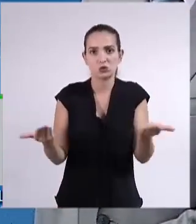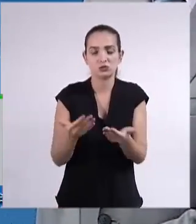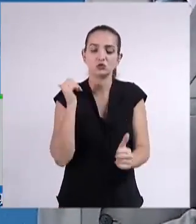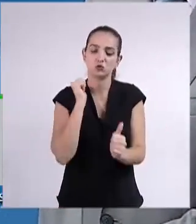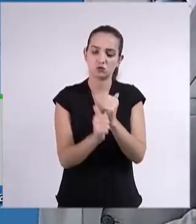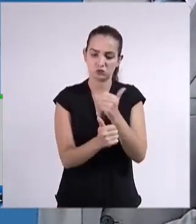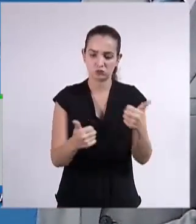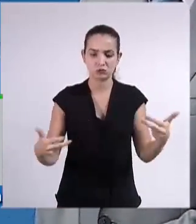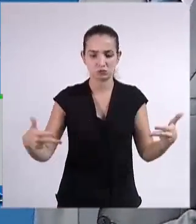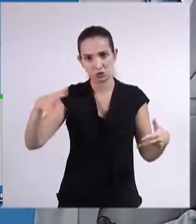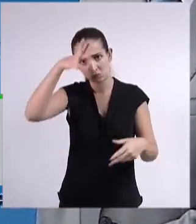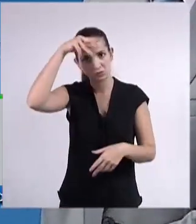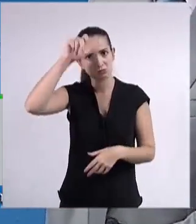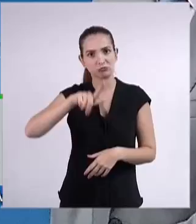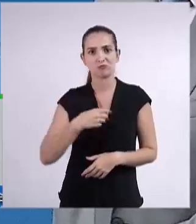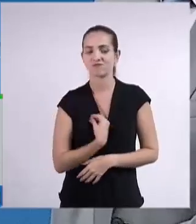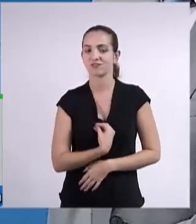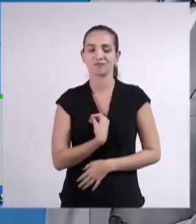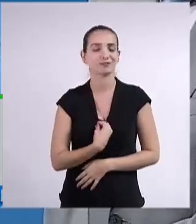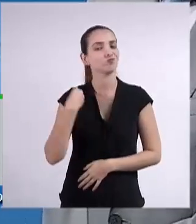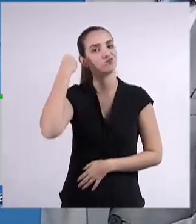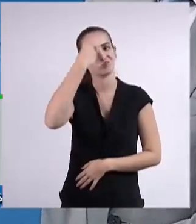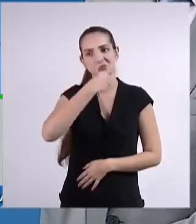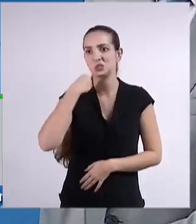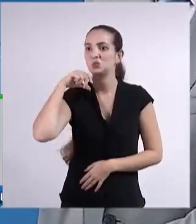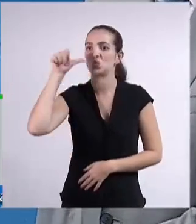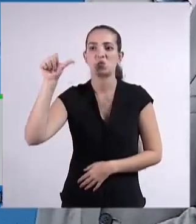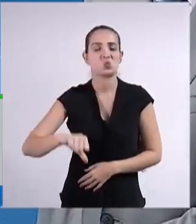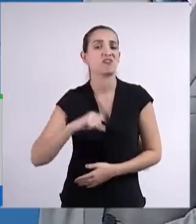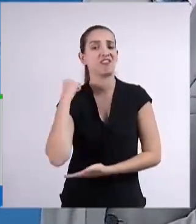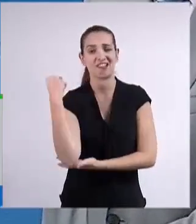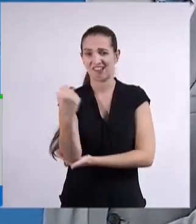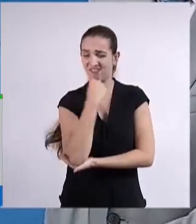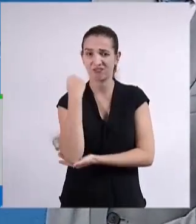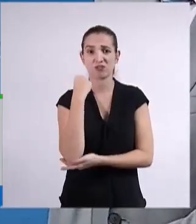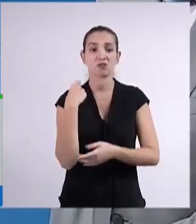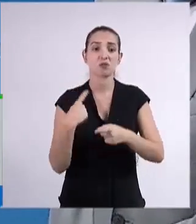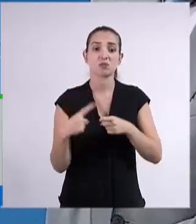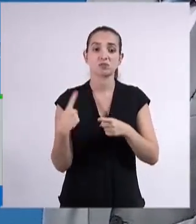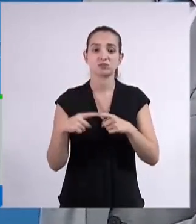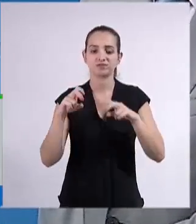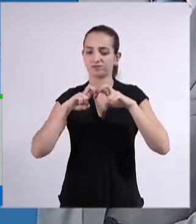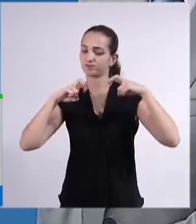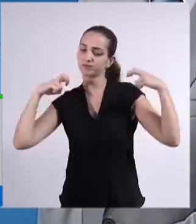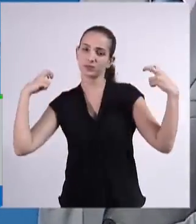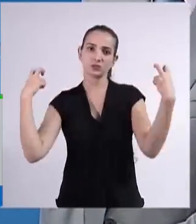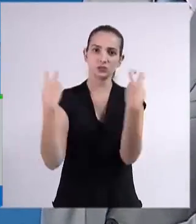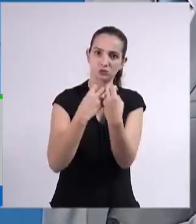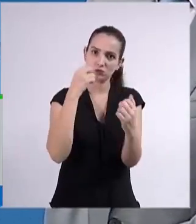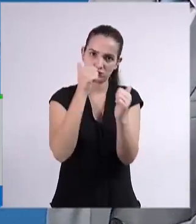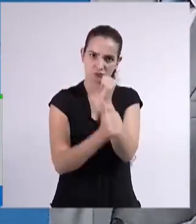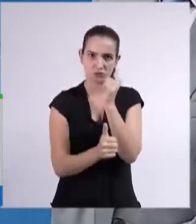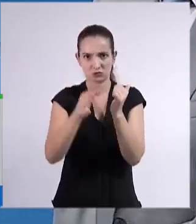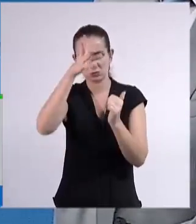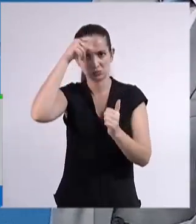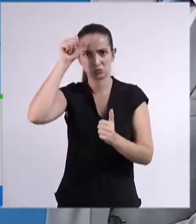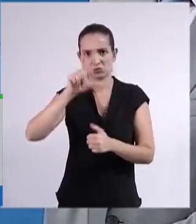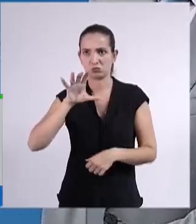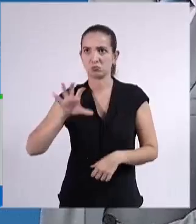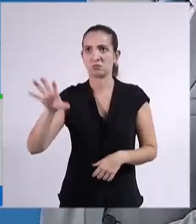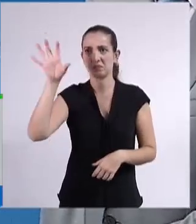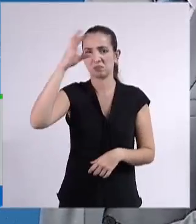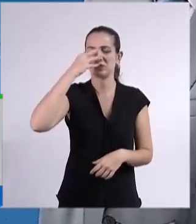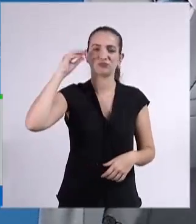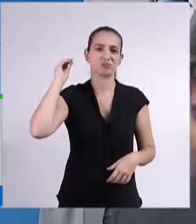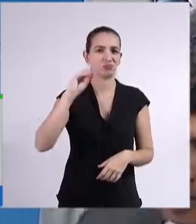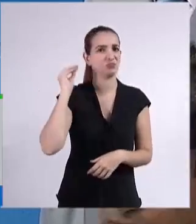é grave. A gente pega os estádios no nosso estado todo, todos abandonados, todos passando por dificuldades,